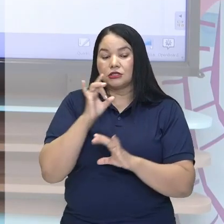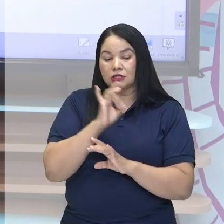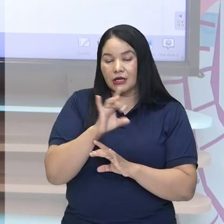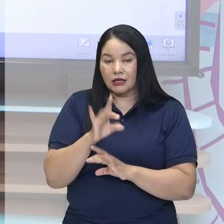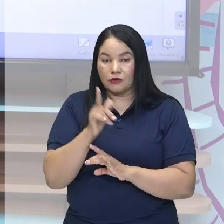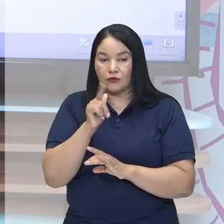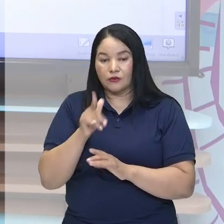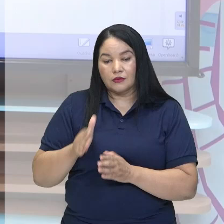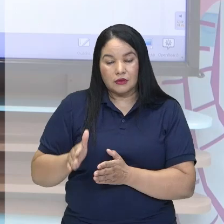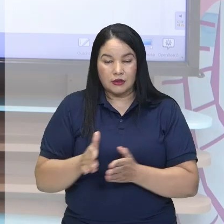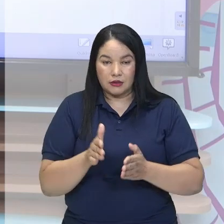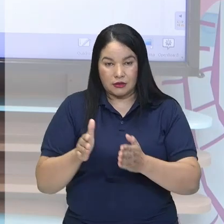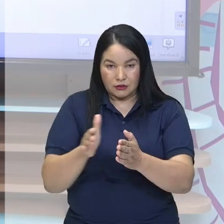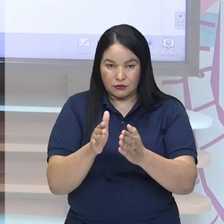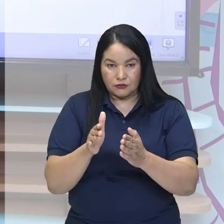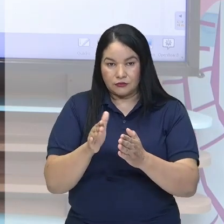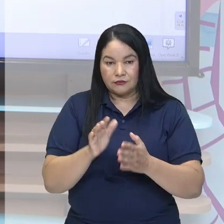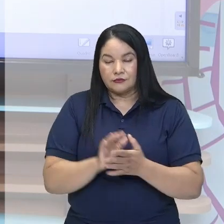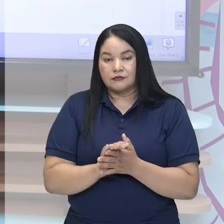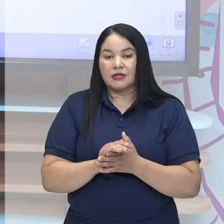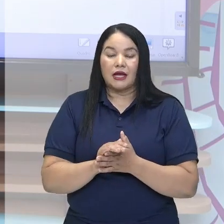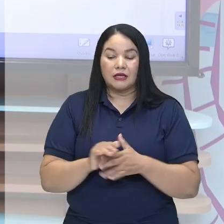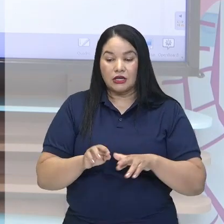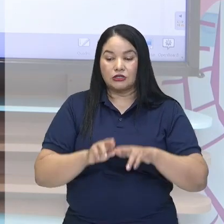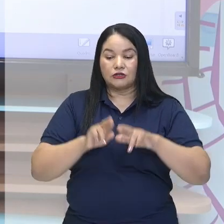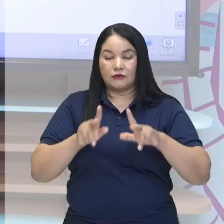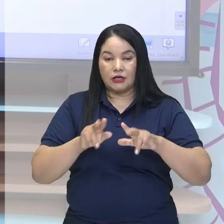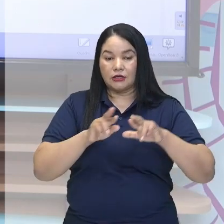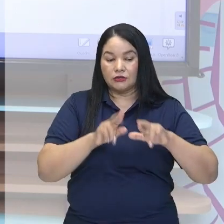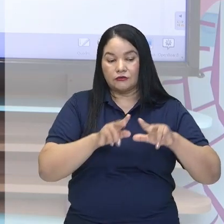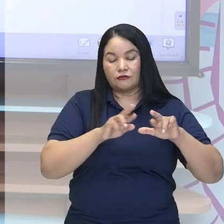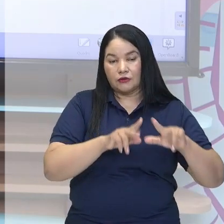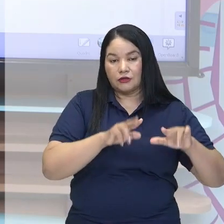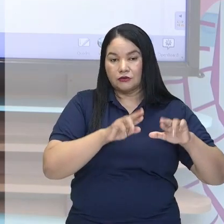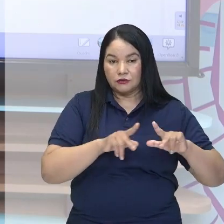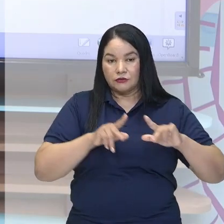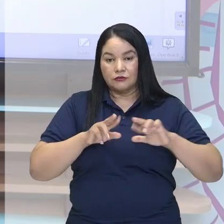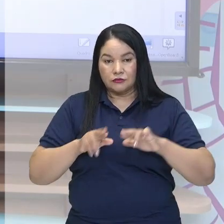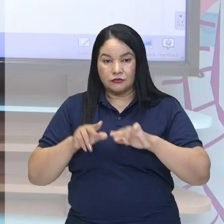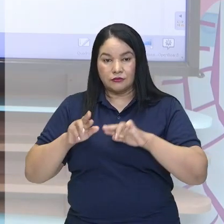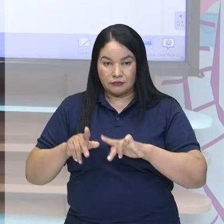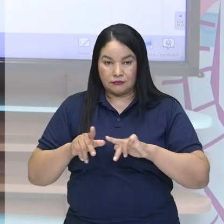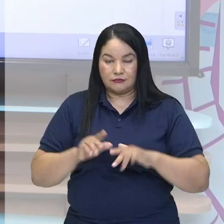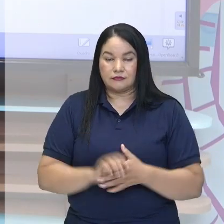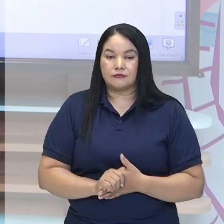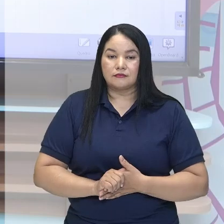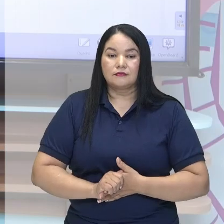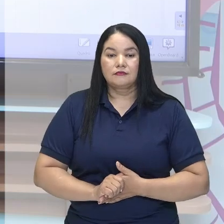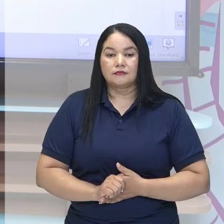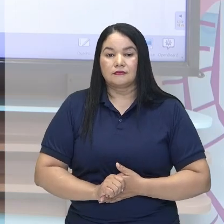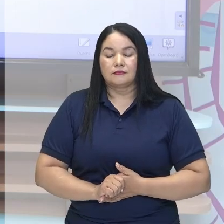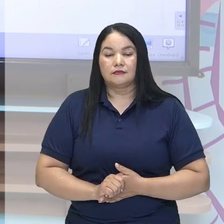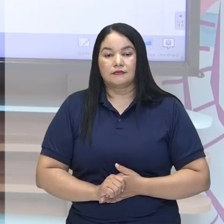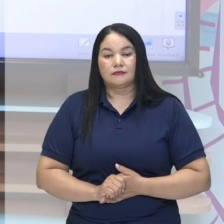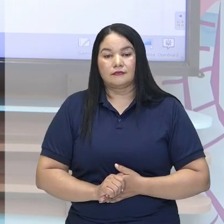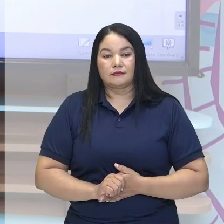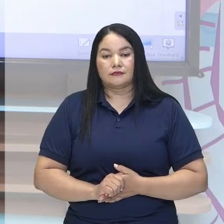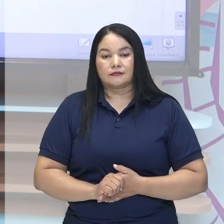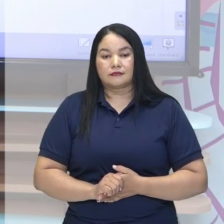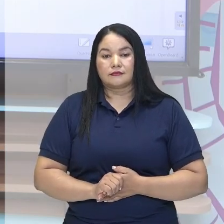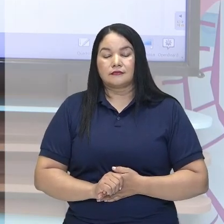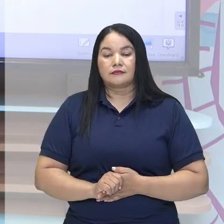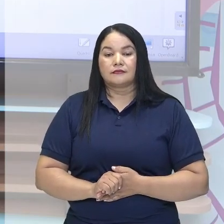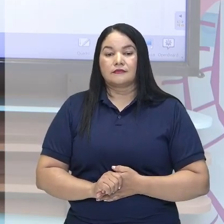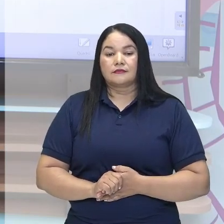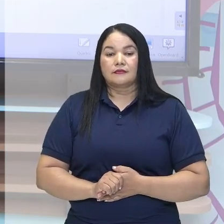bacias hidrográficas, que vão se diferenciar de uma bacia hidrográfica para outra bacia, tá